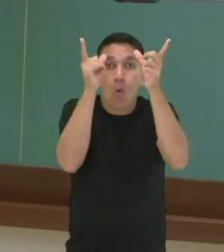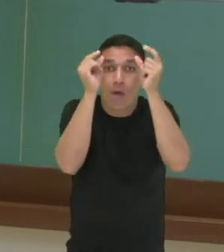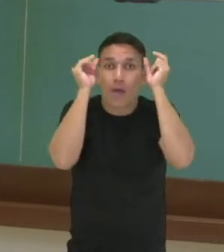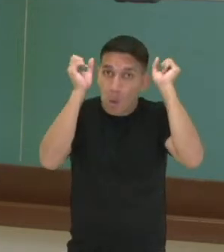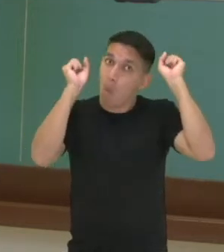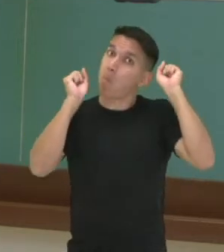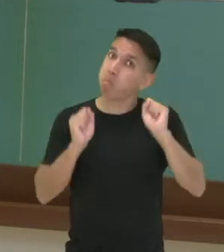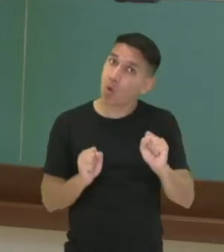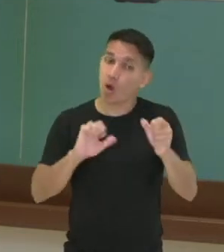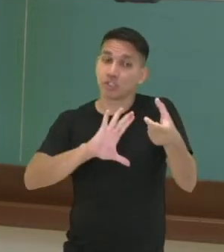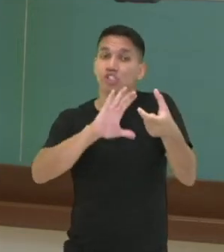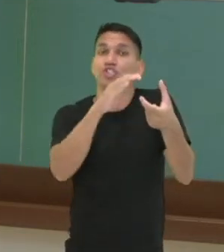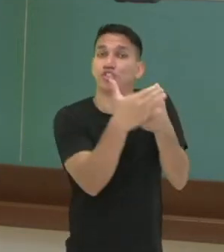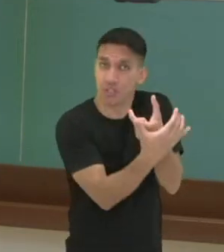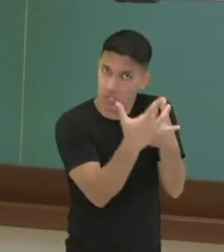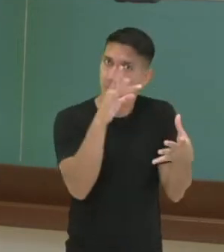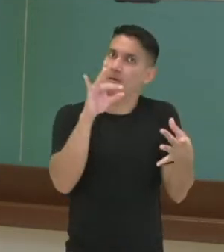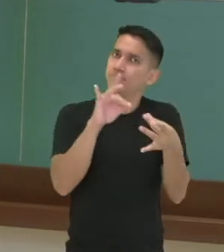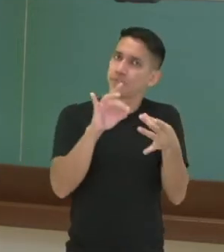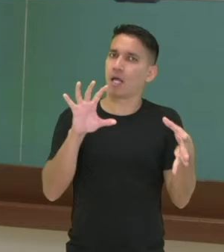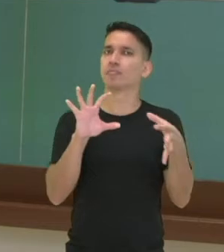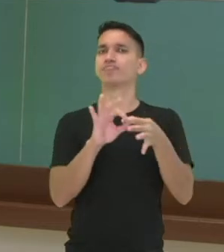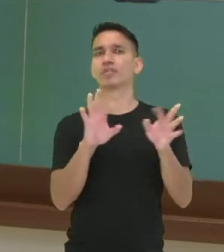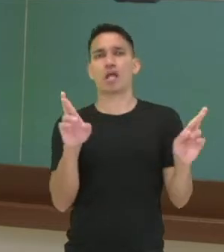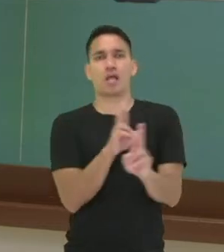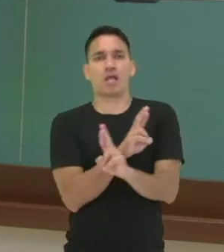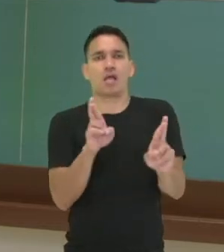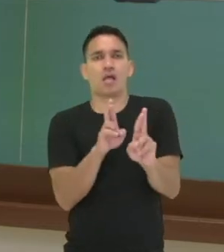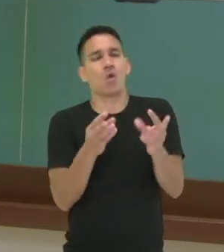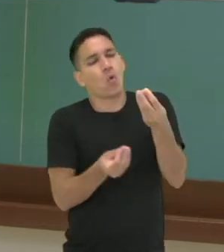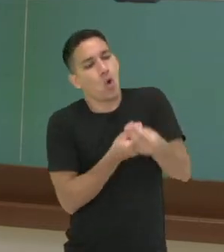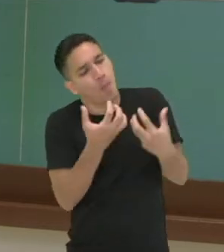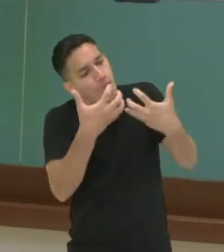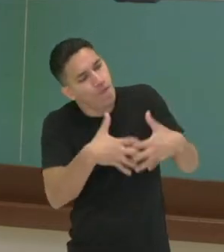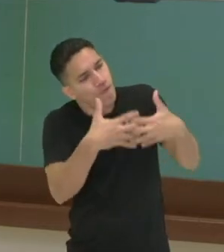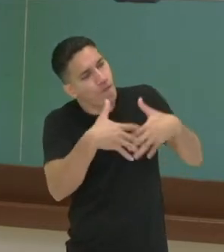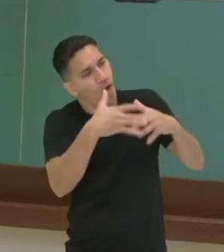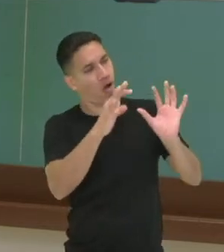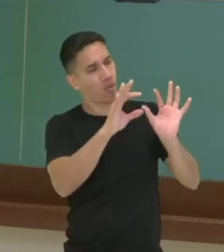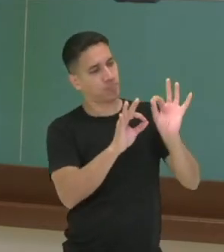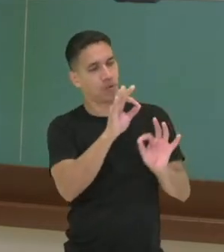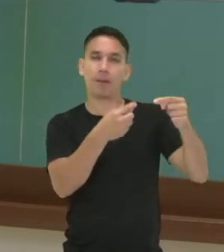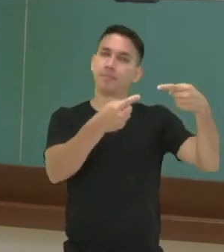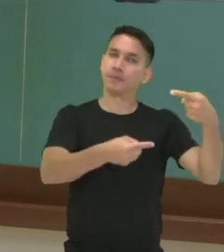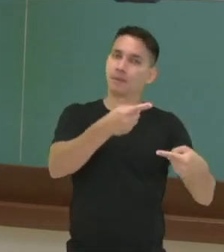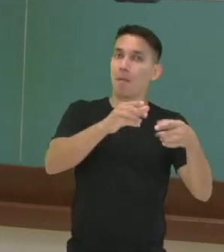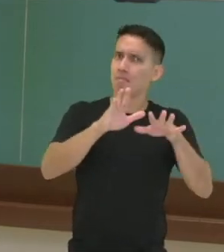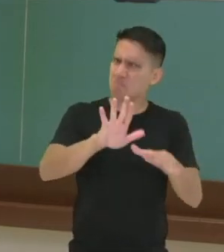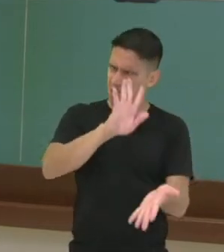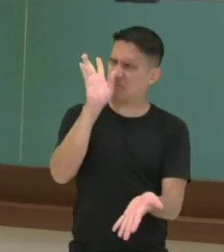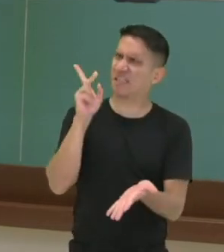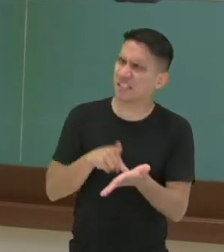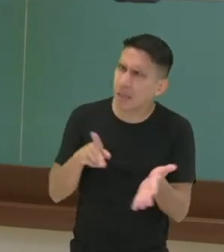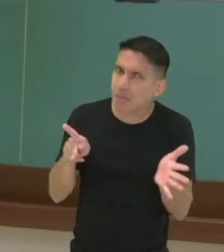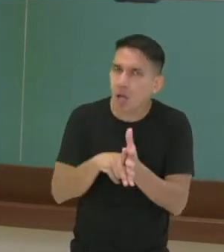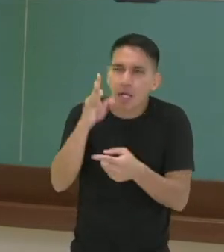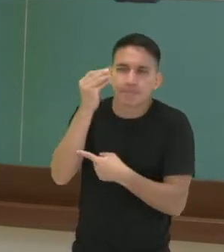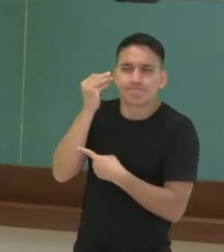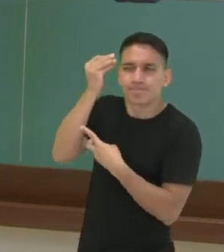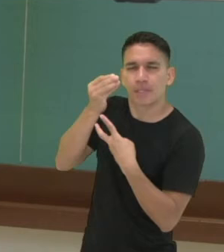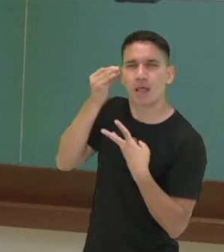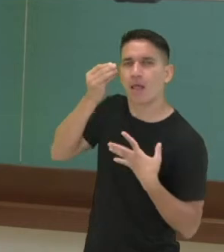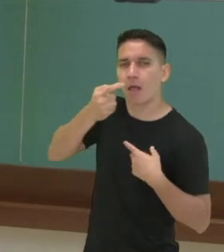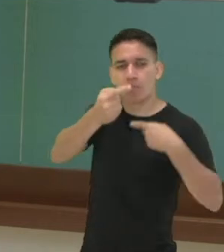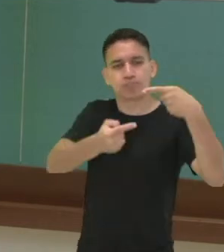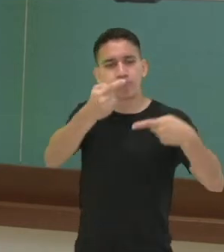alguns termos que se referem à organização política, mas será que a experiência da política, da